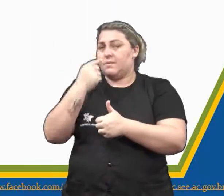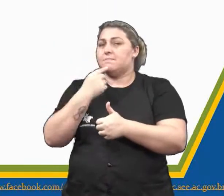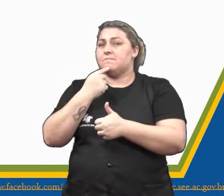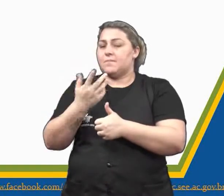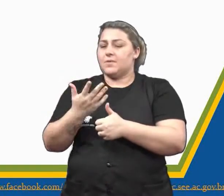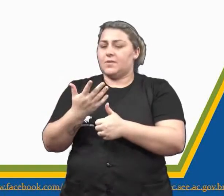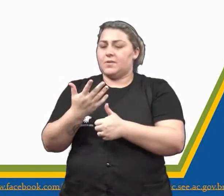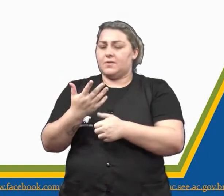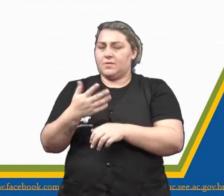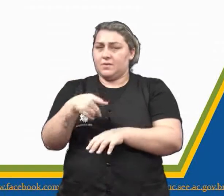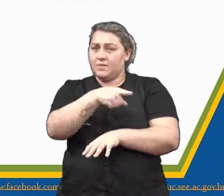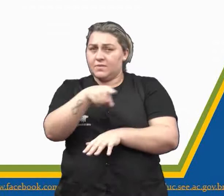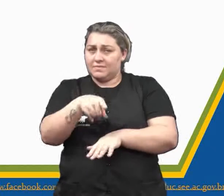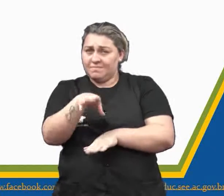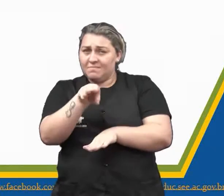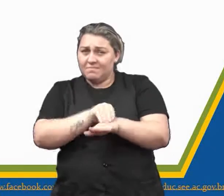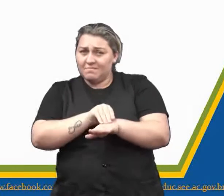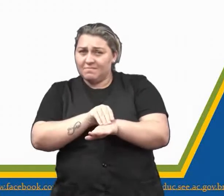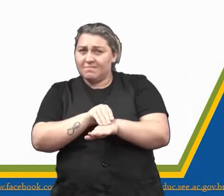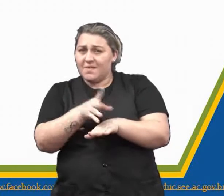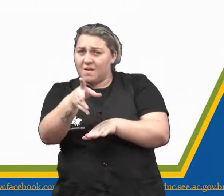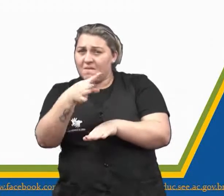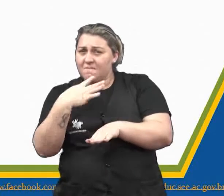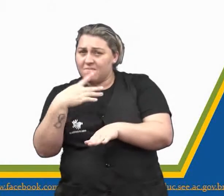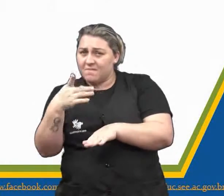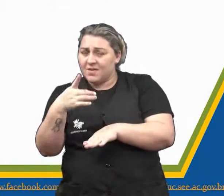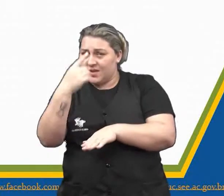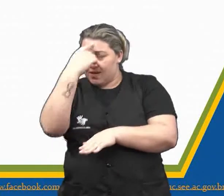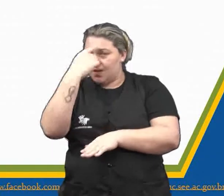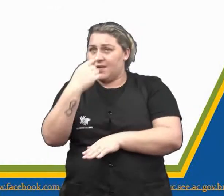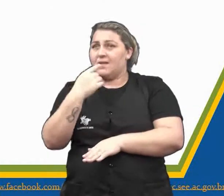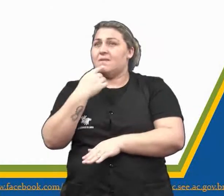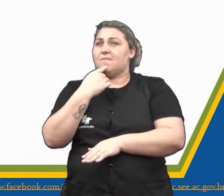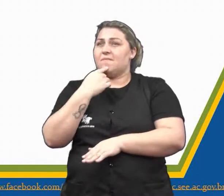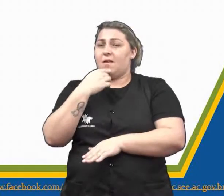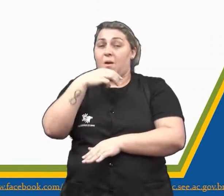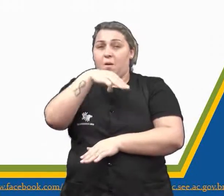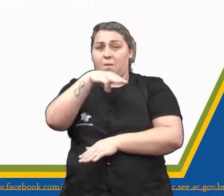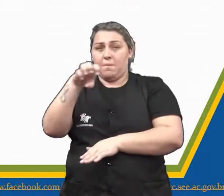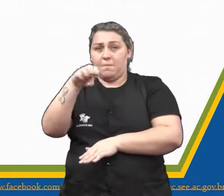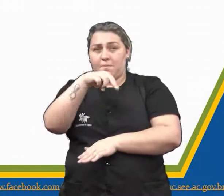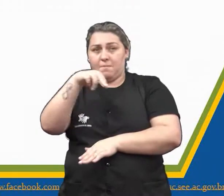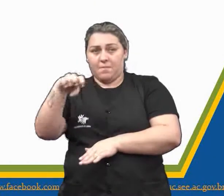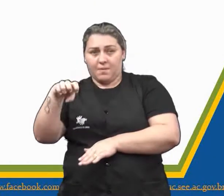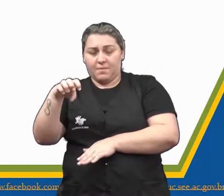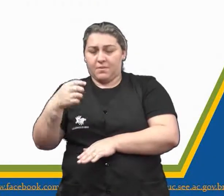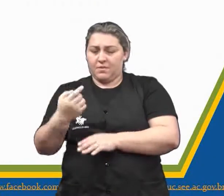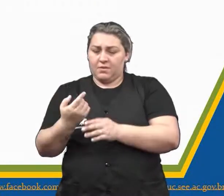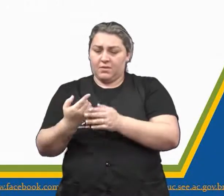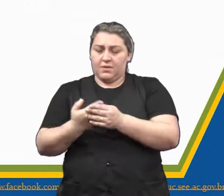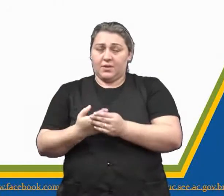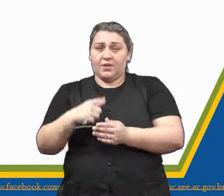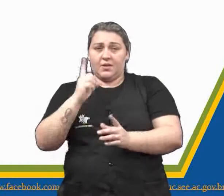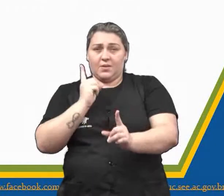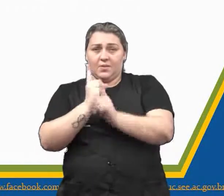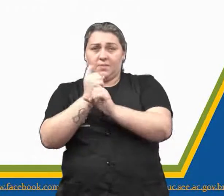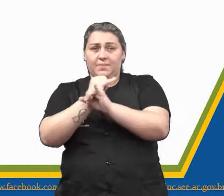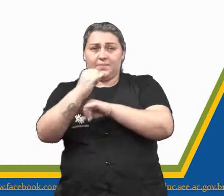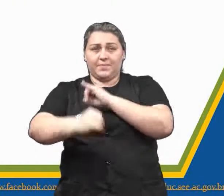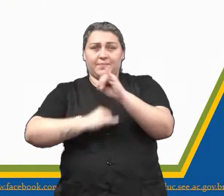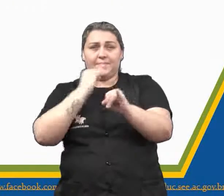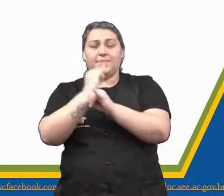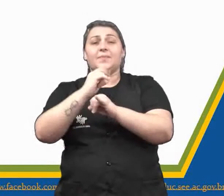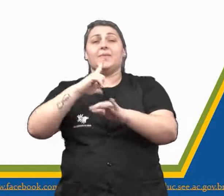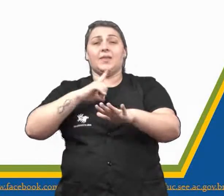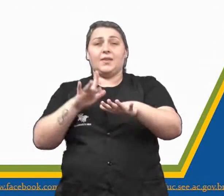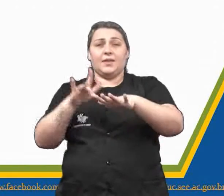Vocês reconhecem essa imagem aí? É o famoso meme, né? A gente encontra muito meme na internet. Tem nas